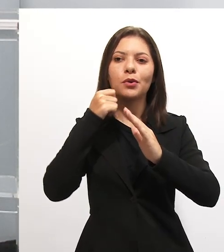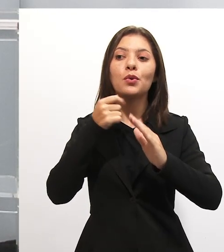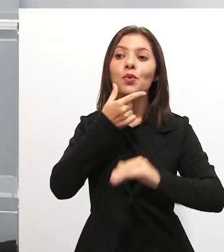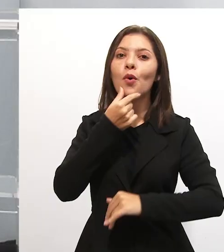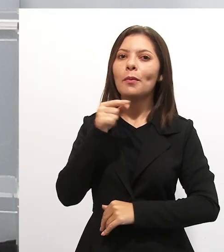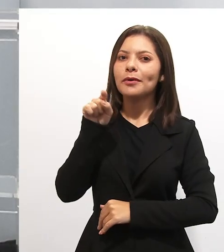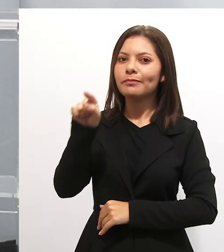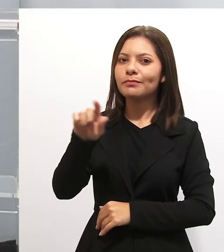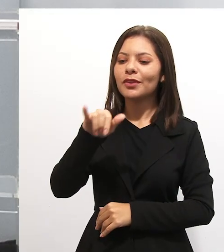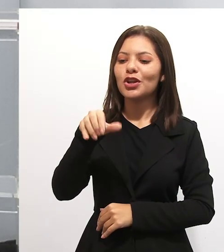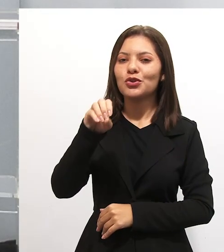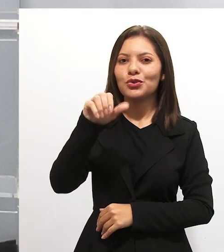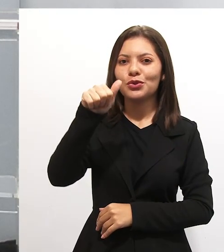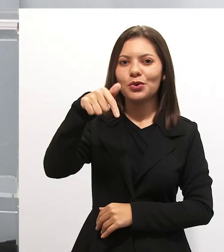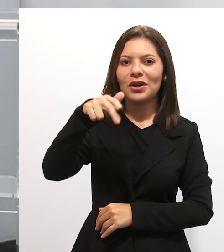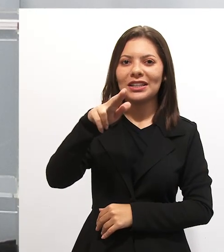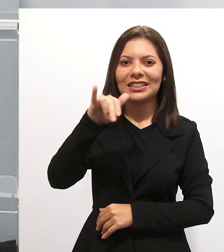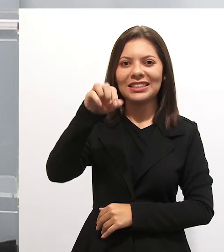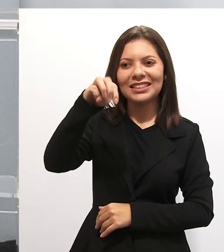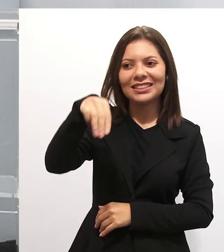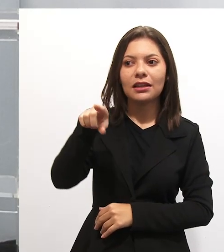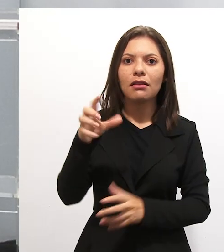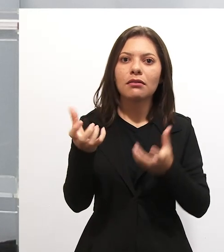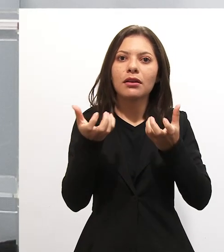fabricar centenas de pães,